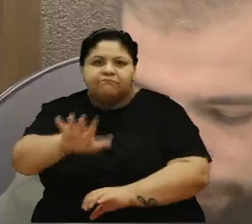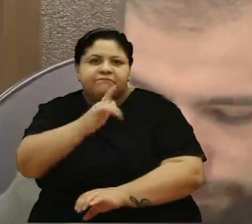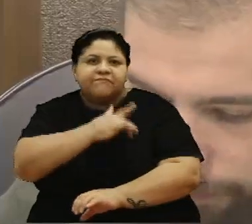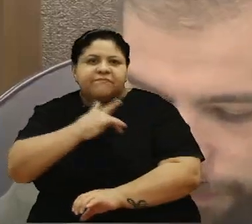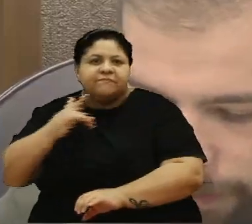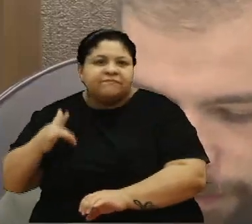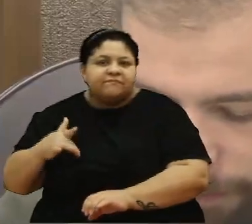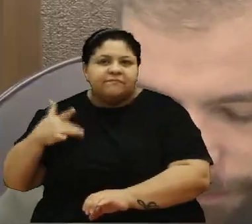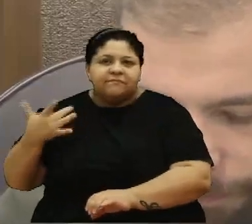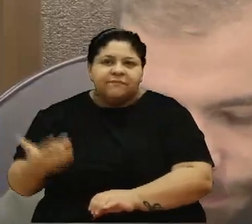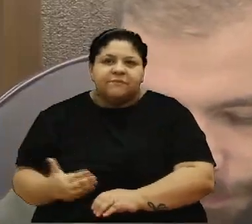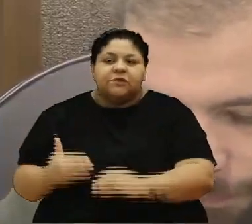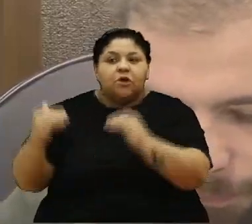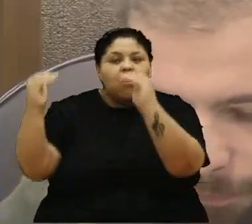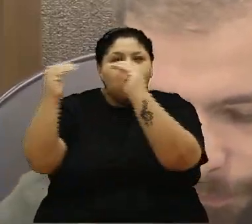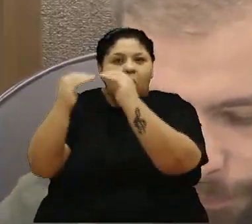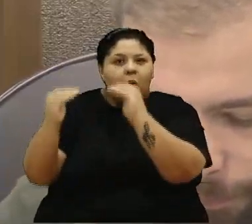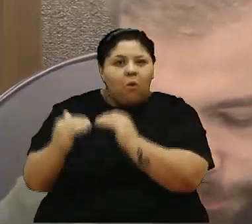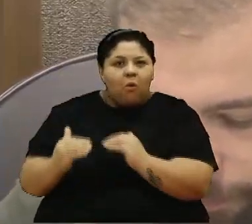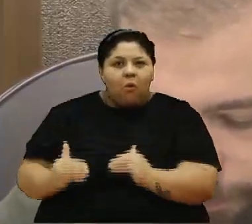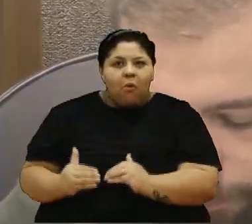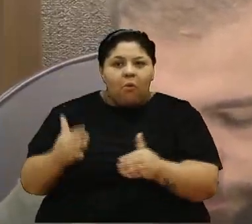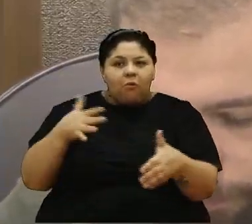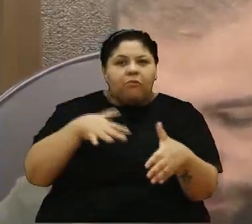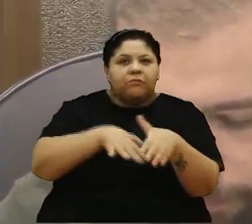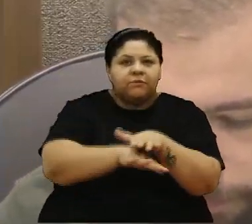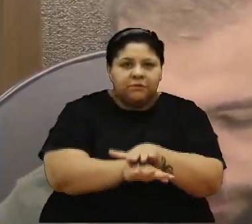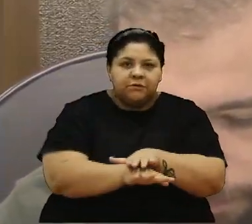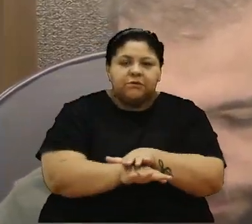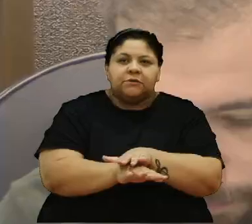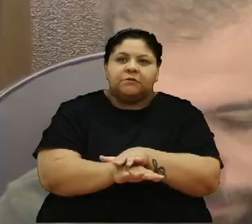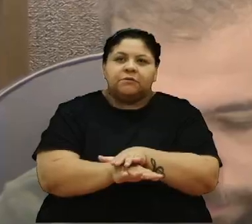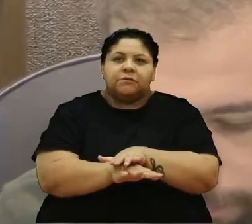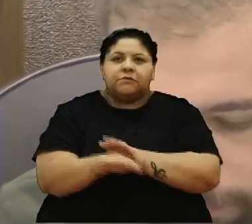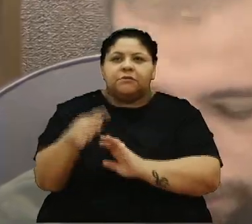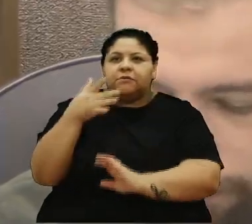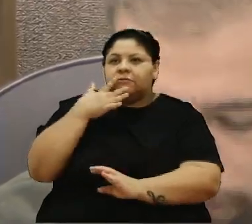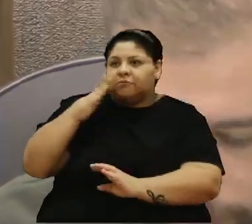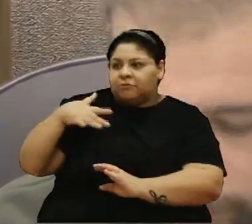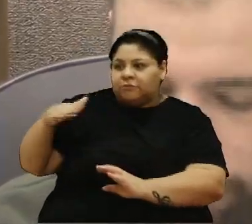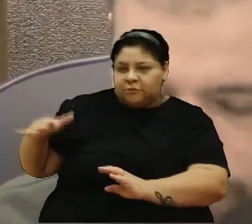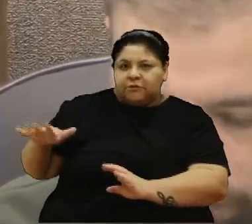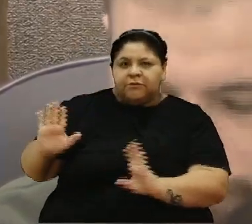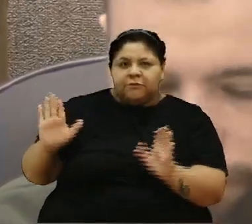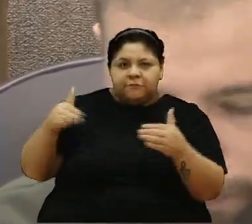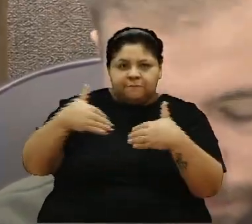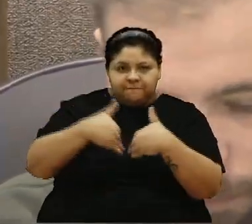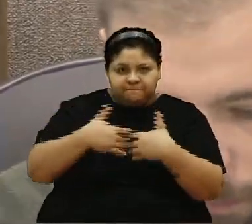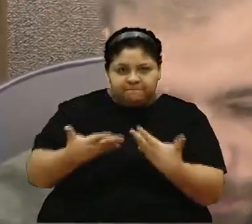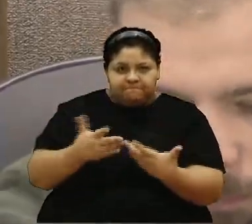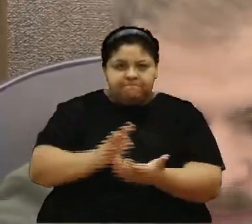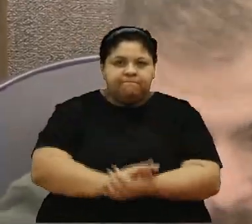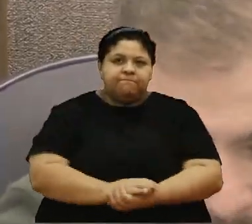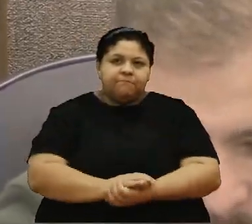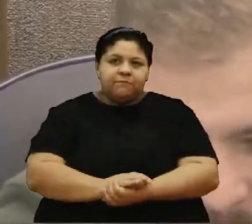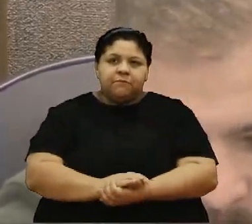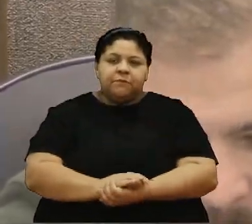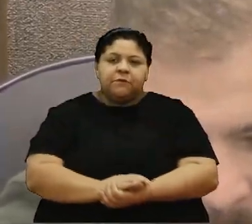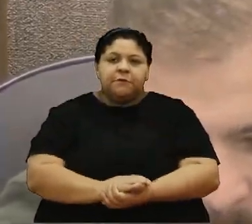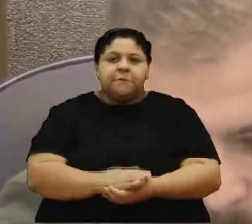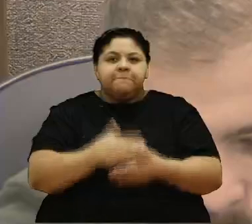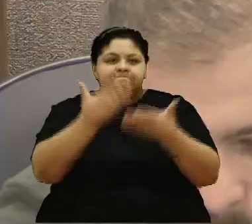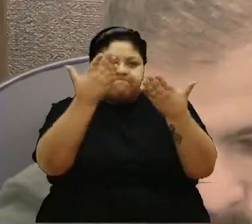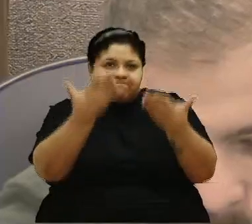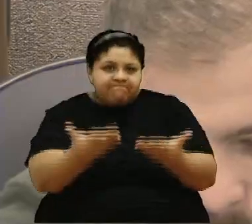saúde, culminando aí realmente na inclusão da questão das crianças com o espectro autista. Então, lhe